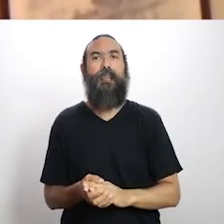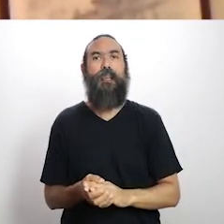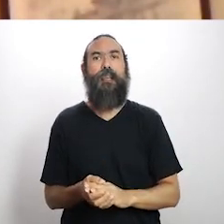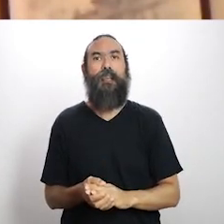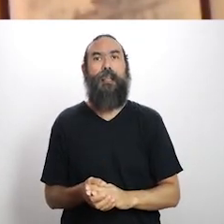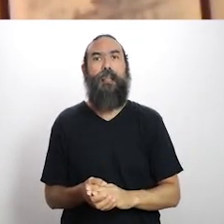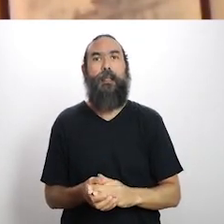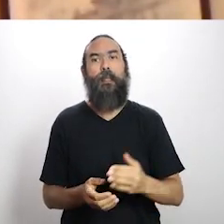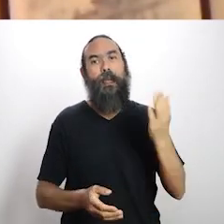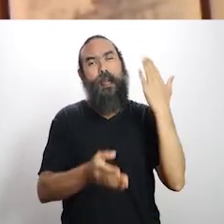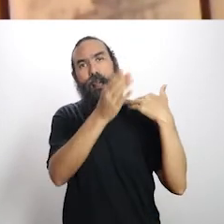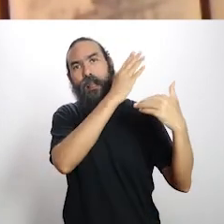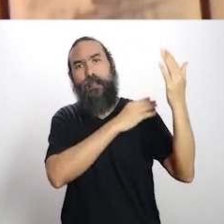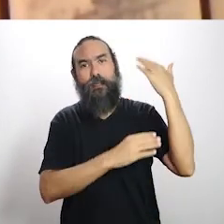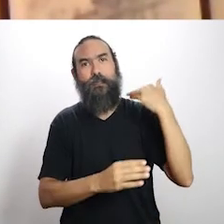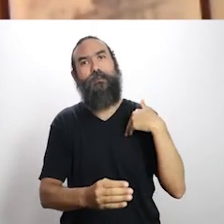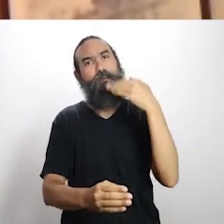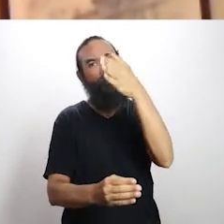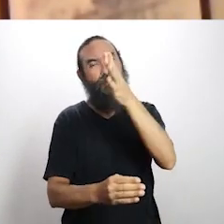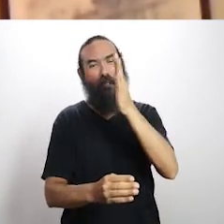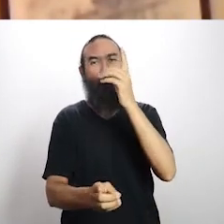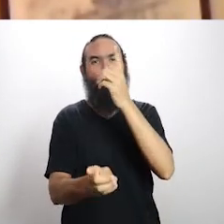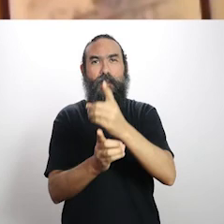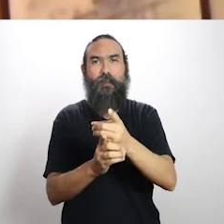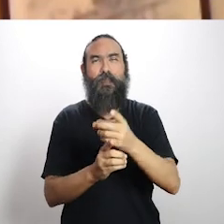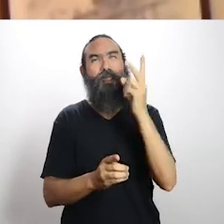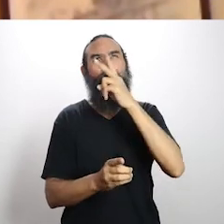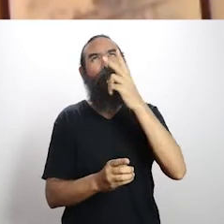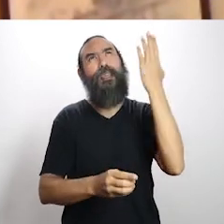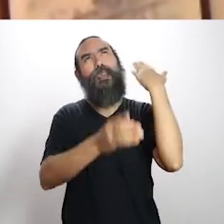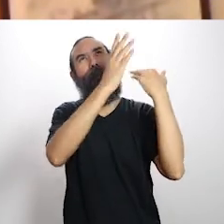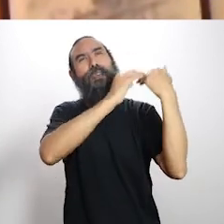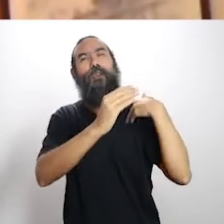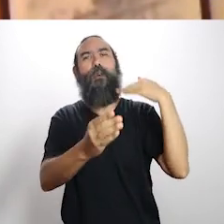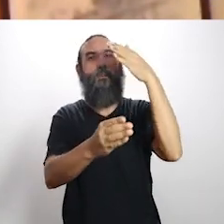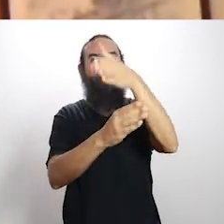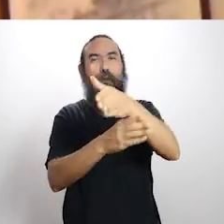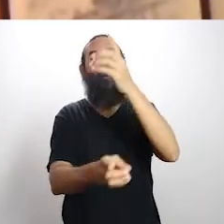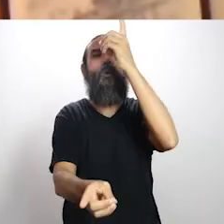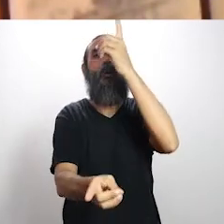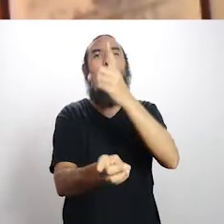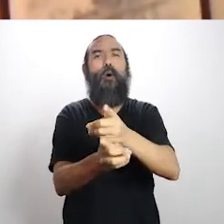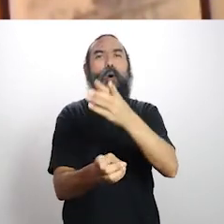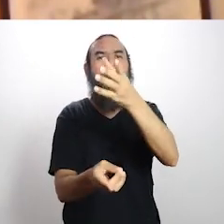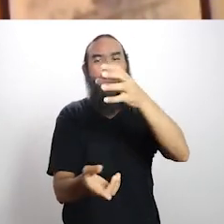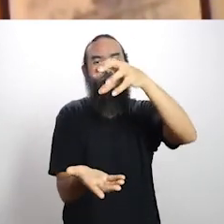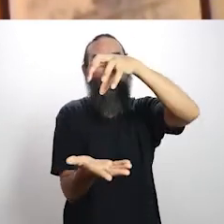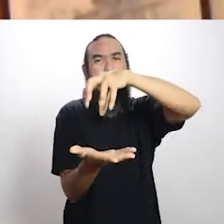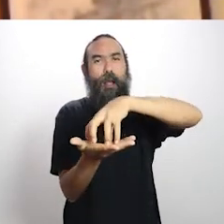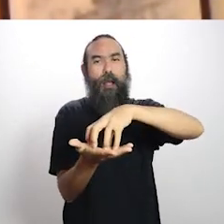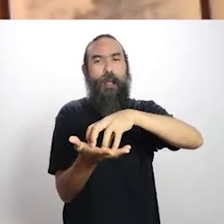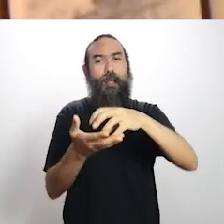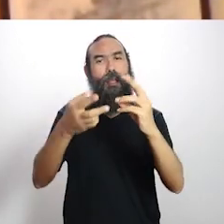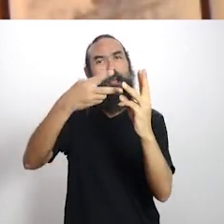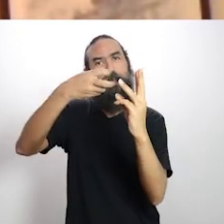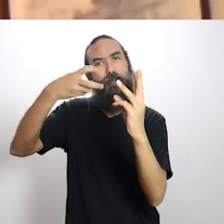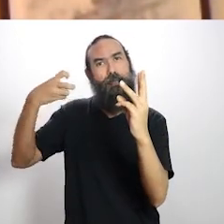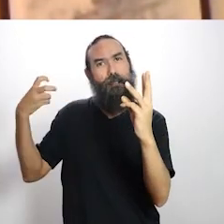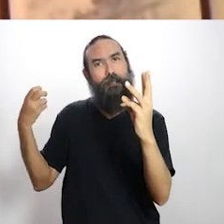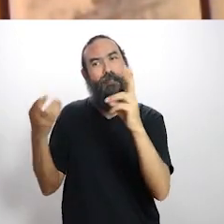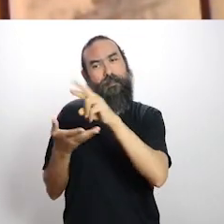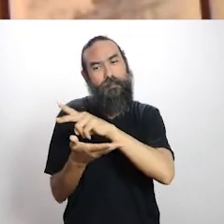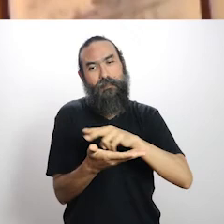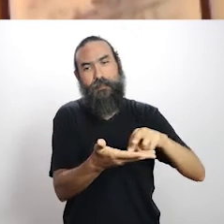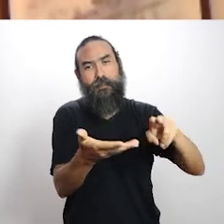no rio com vários várias crianças indígenas e aí a minha neta e meu neto junto e ficamos